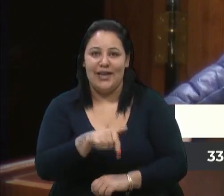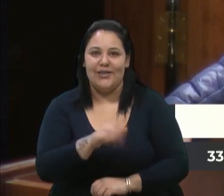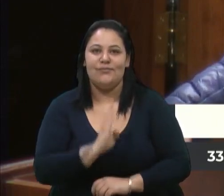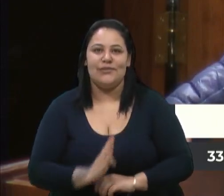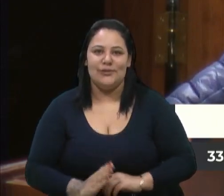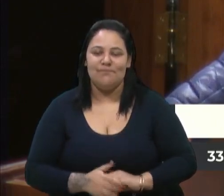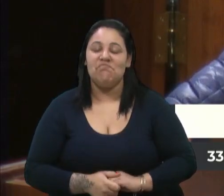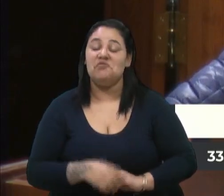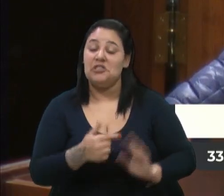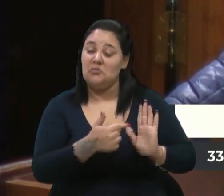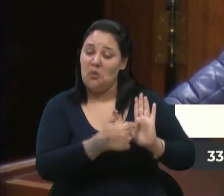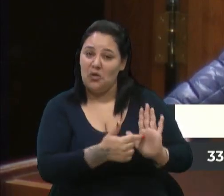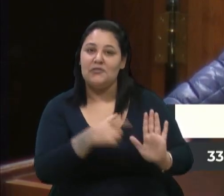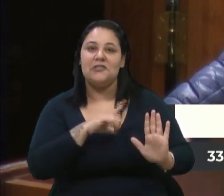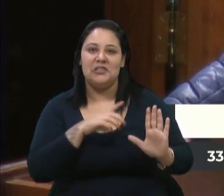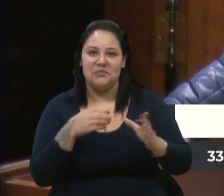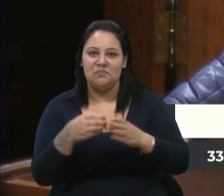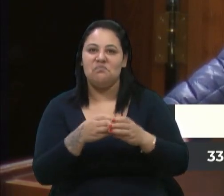fluindo.